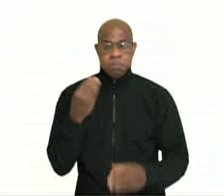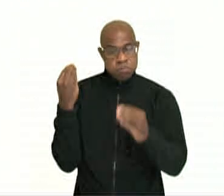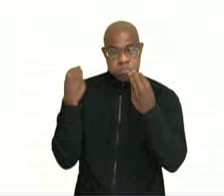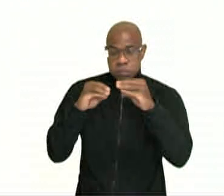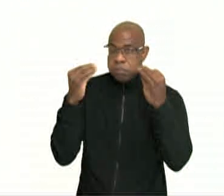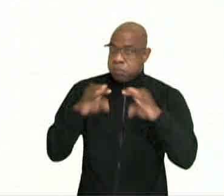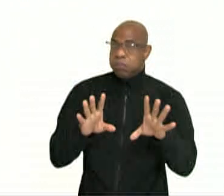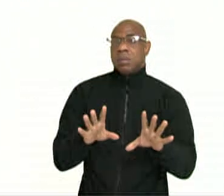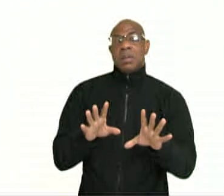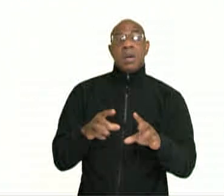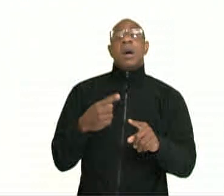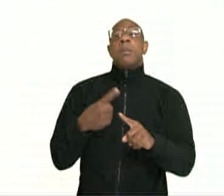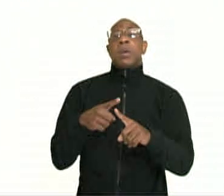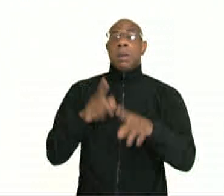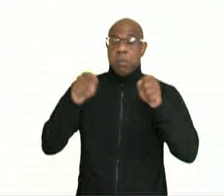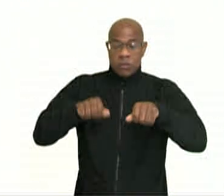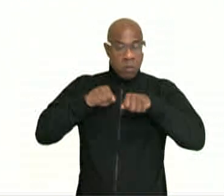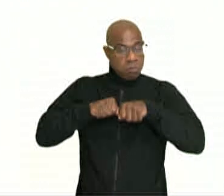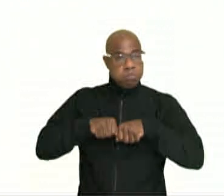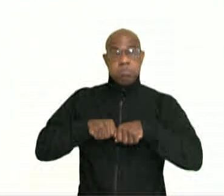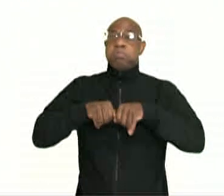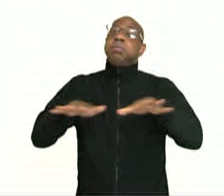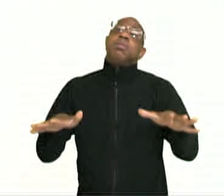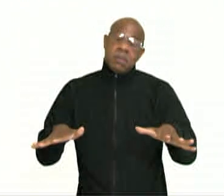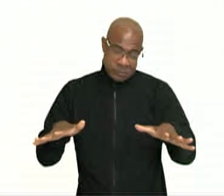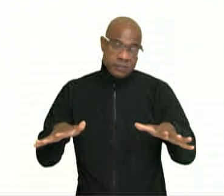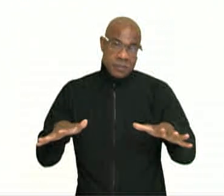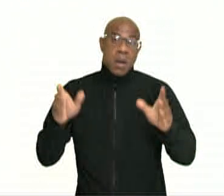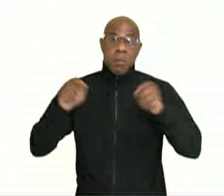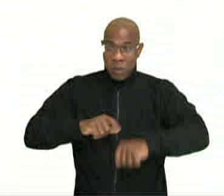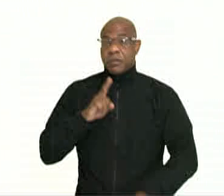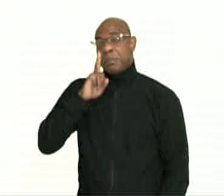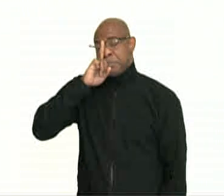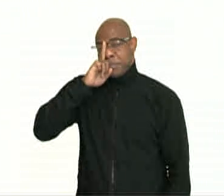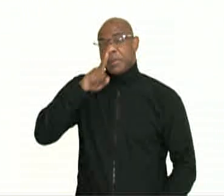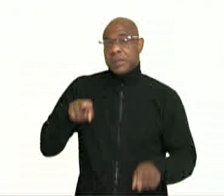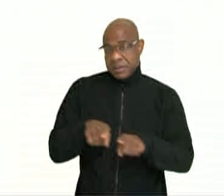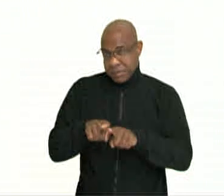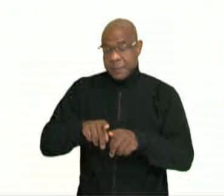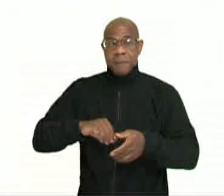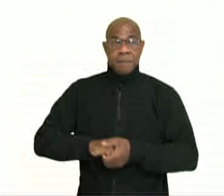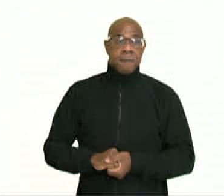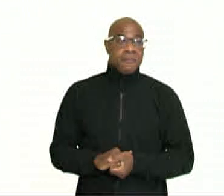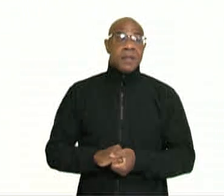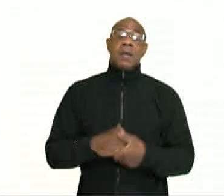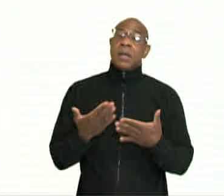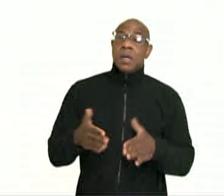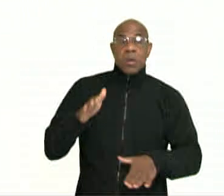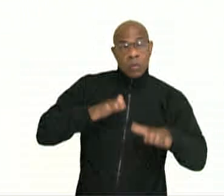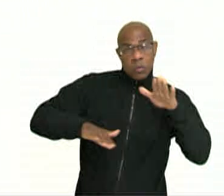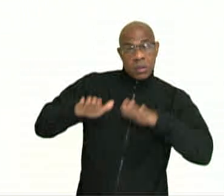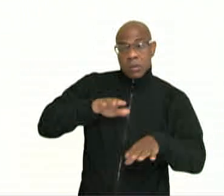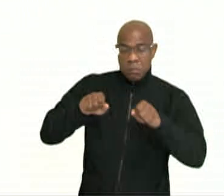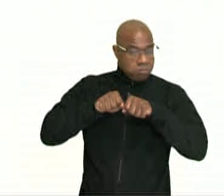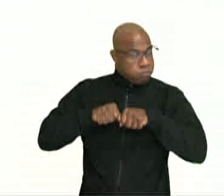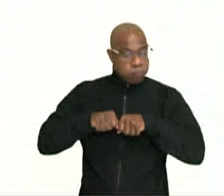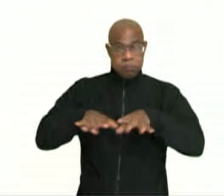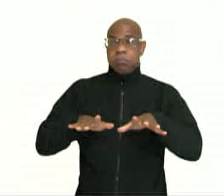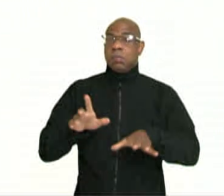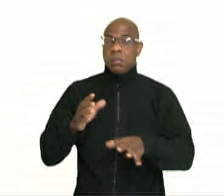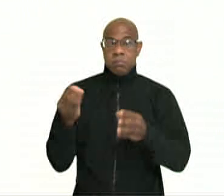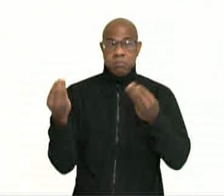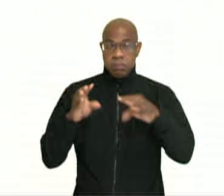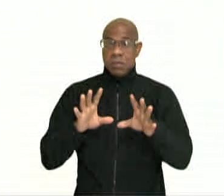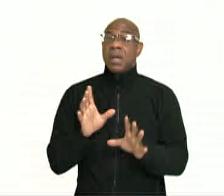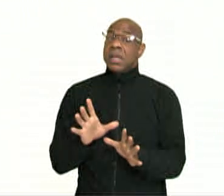regra. Eles não são seus, apenas porque foram enviados para você. Não os distribua por aí. Esse